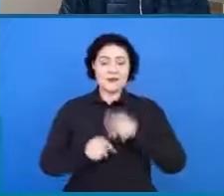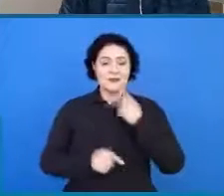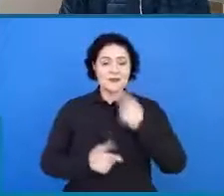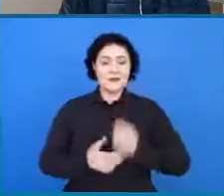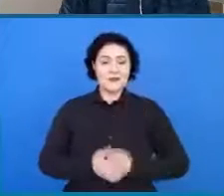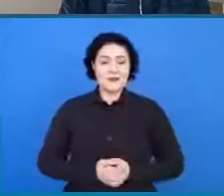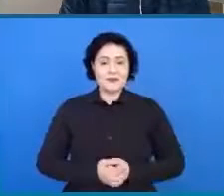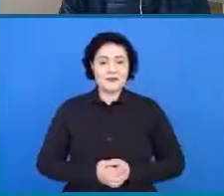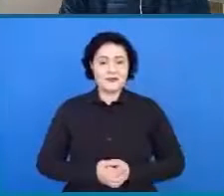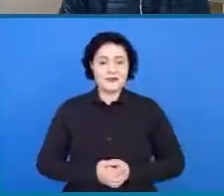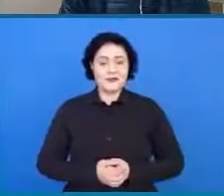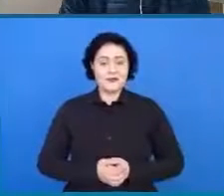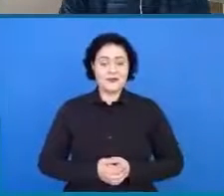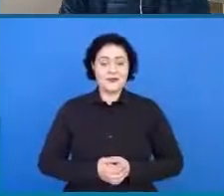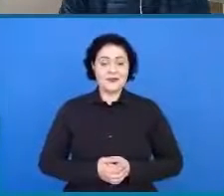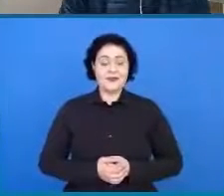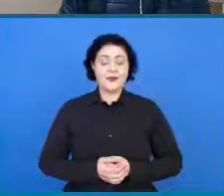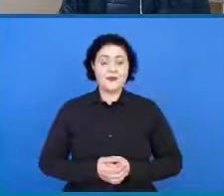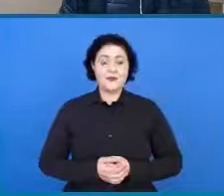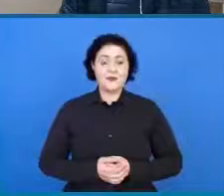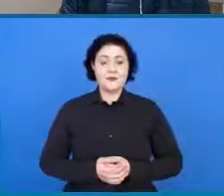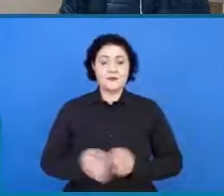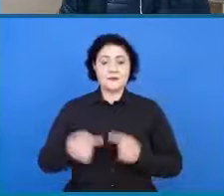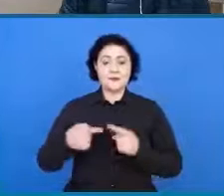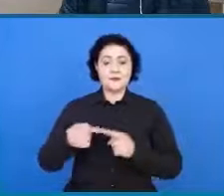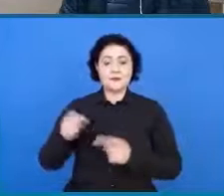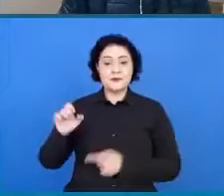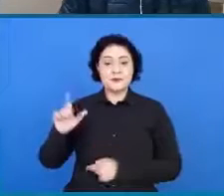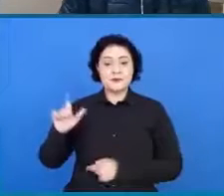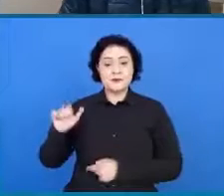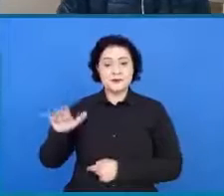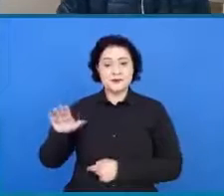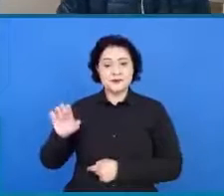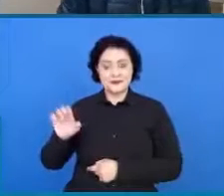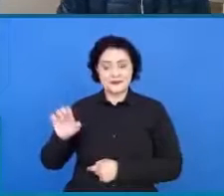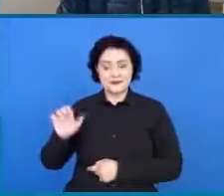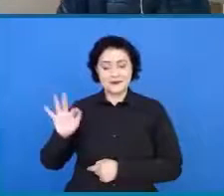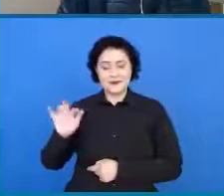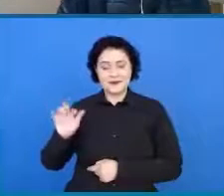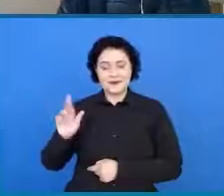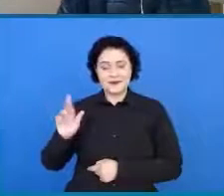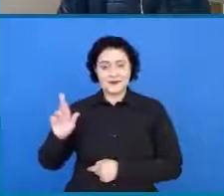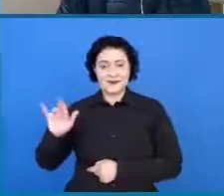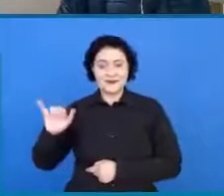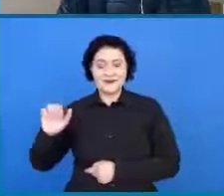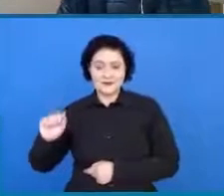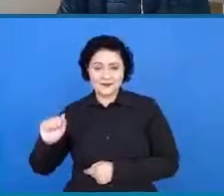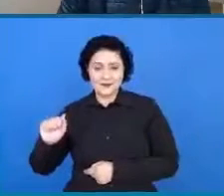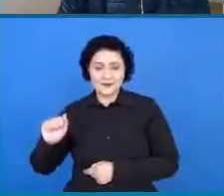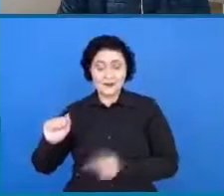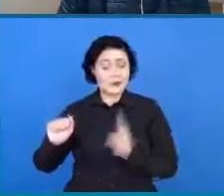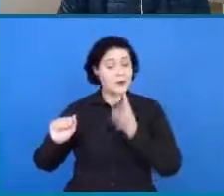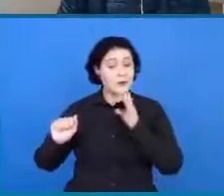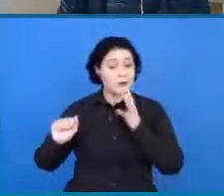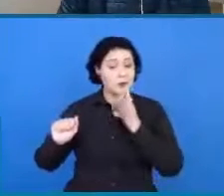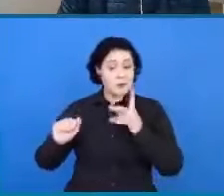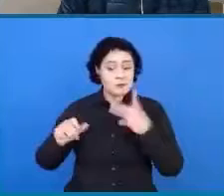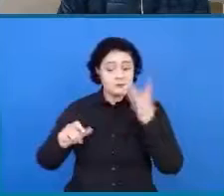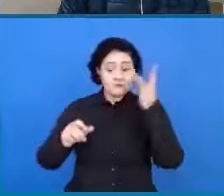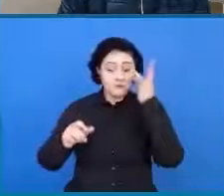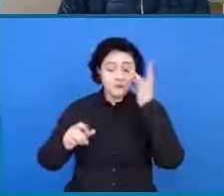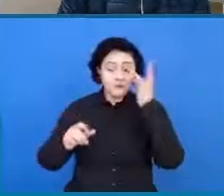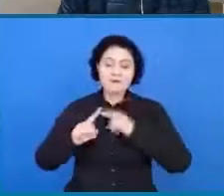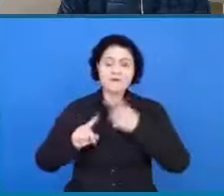a gente citar um deles é da Eliane Ferreira não conhecemos pessoalmente mas ela e